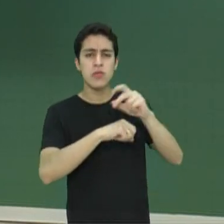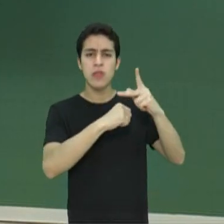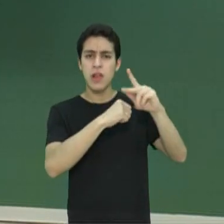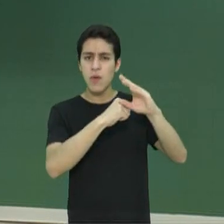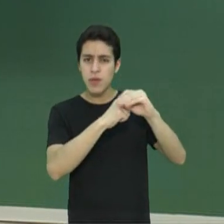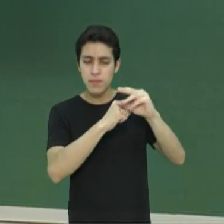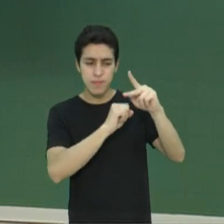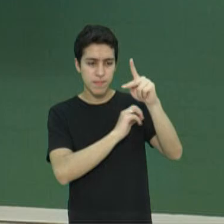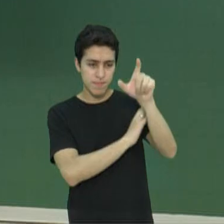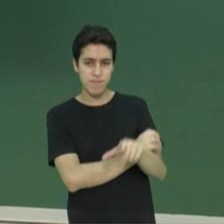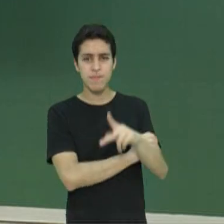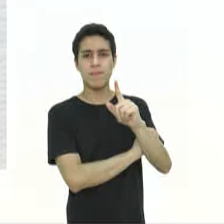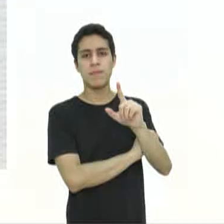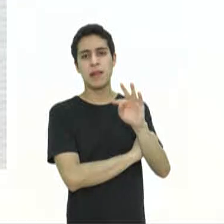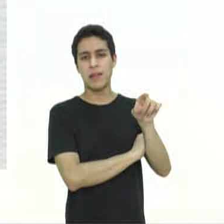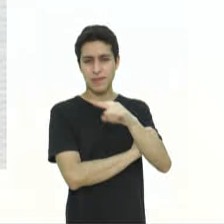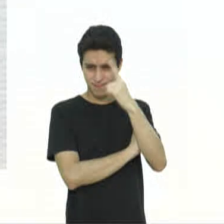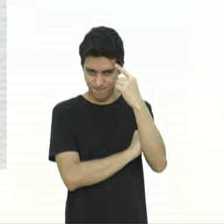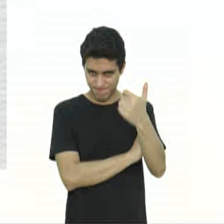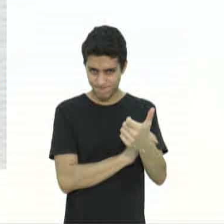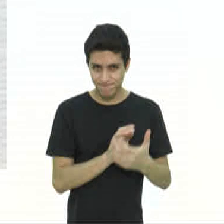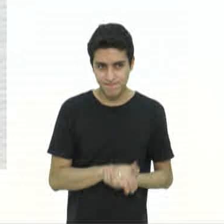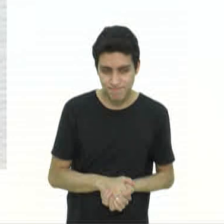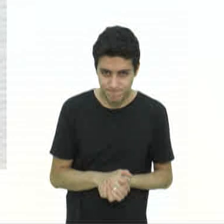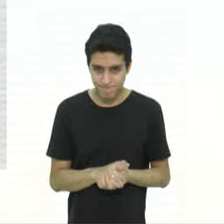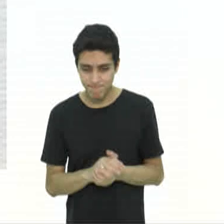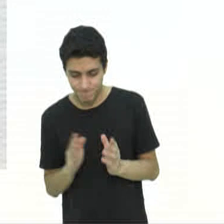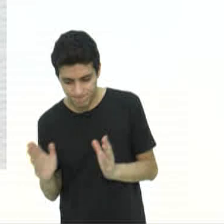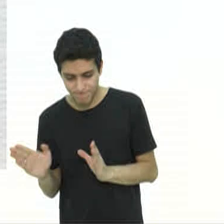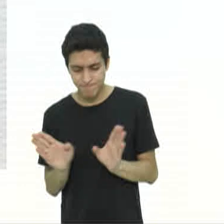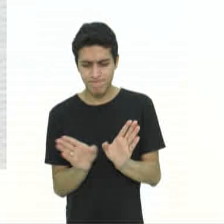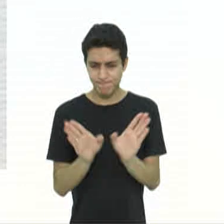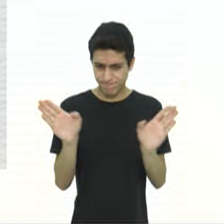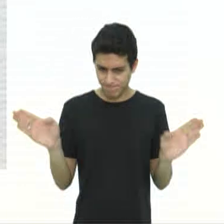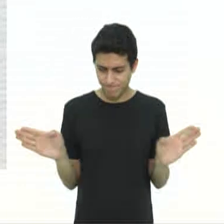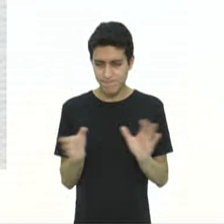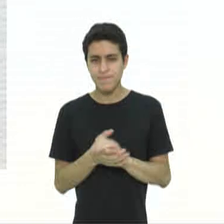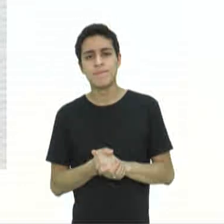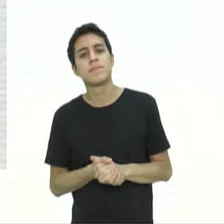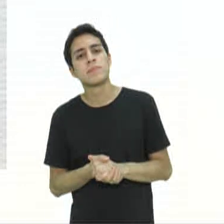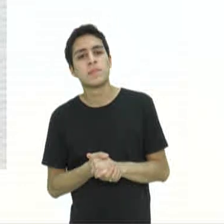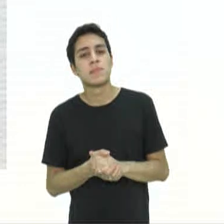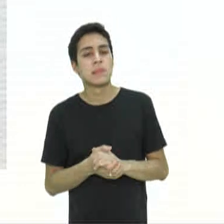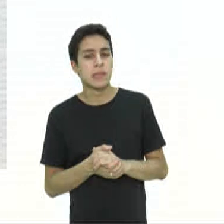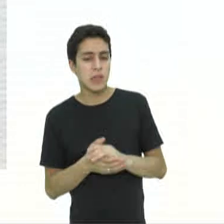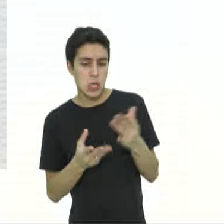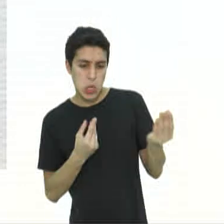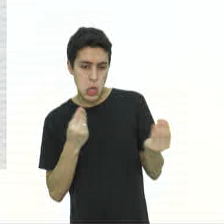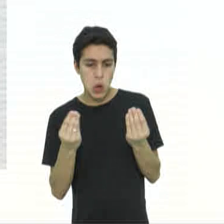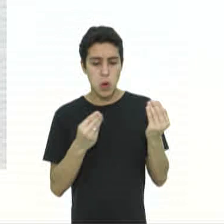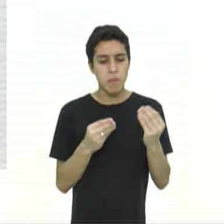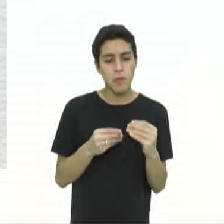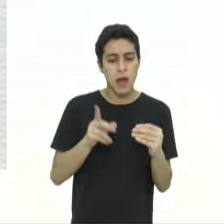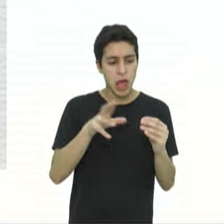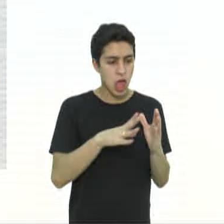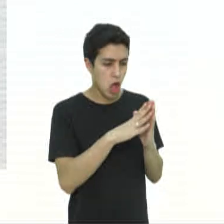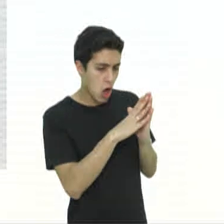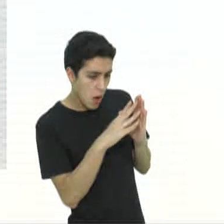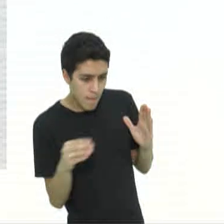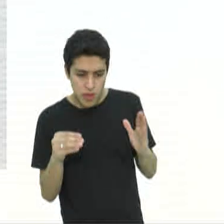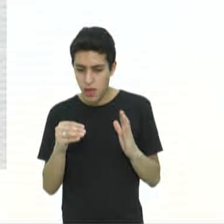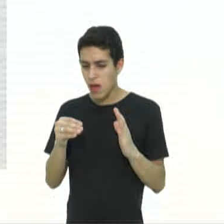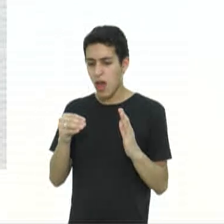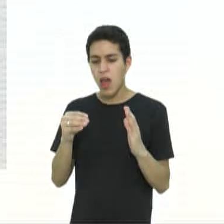segundo Platão. A partir da dualidade entre mundo sensível e inteligível e da ideia de cópia e originalidade é que